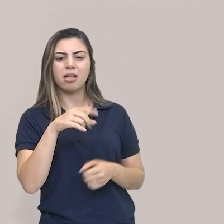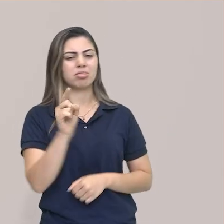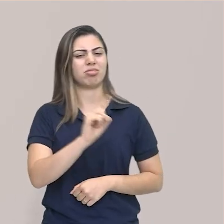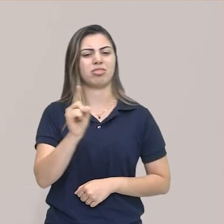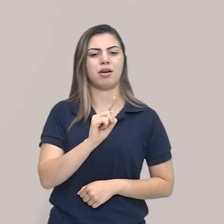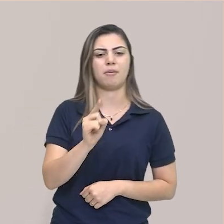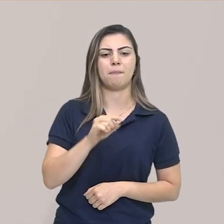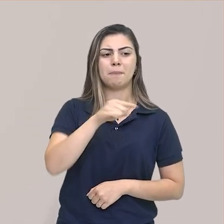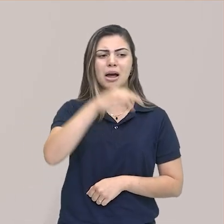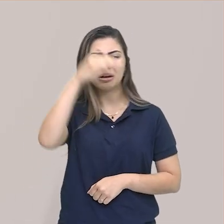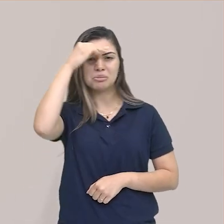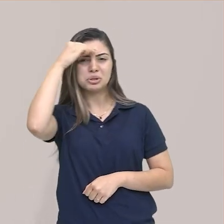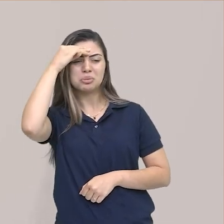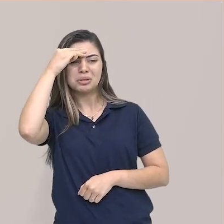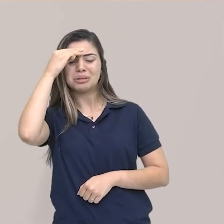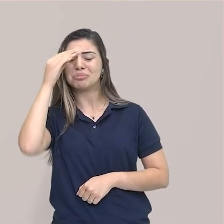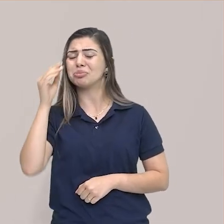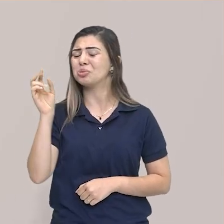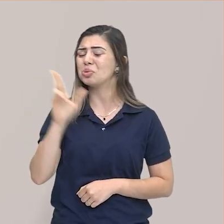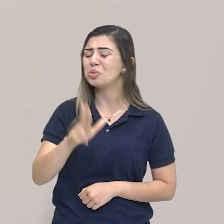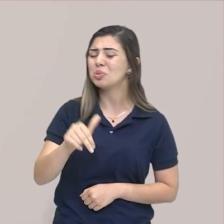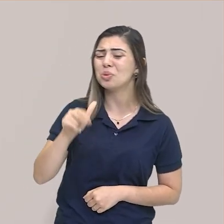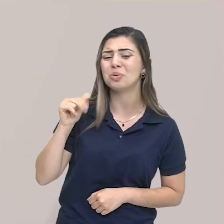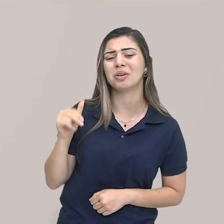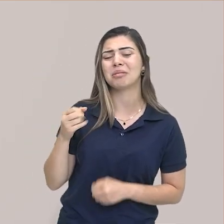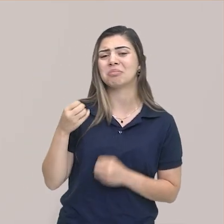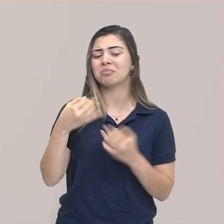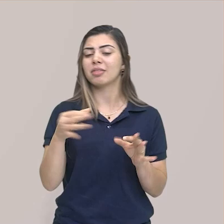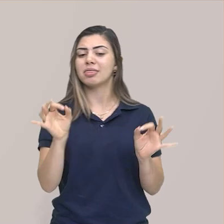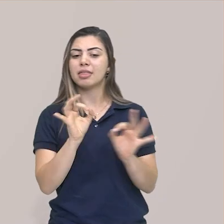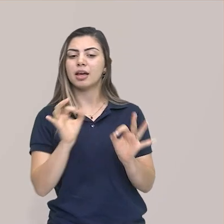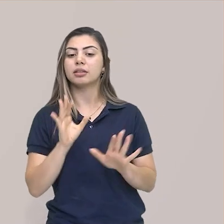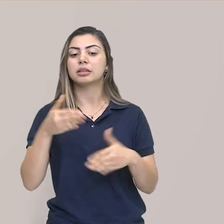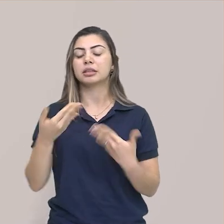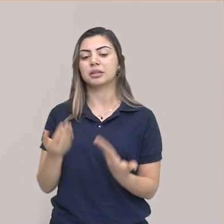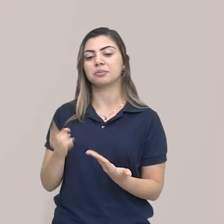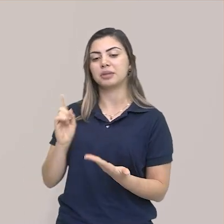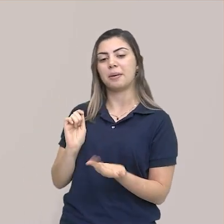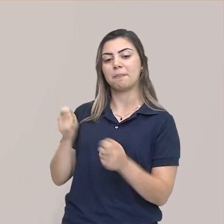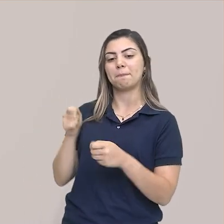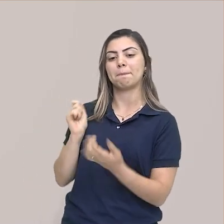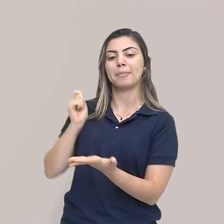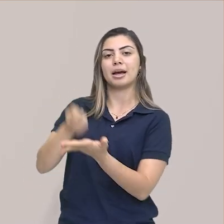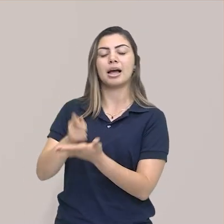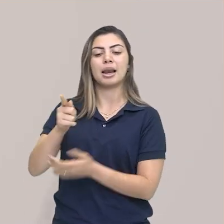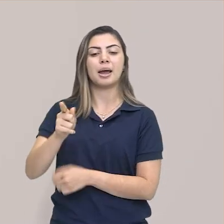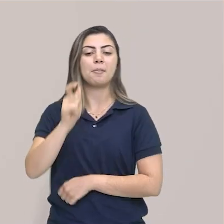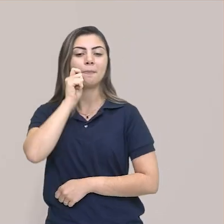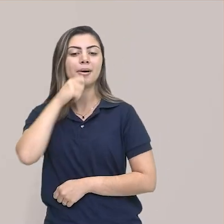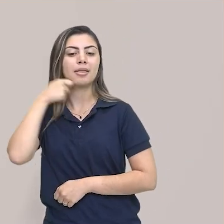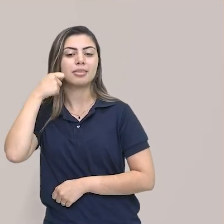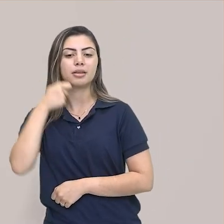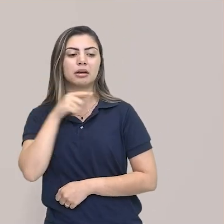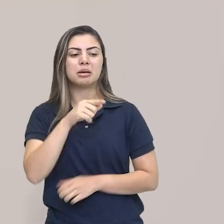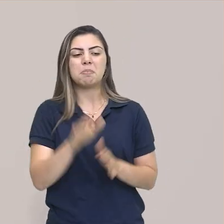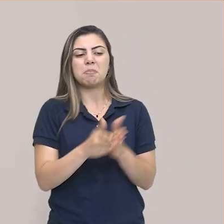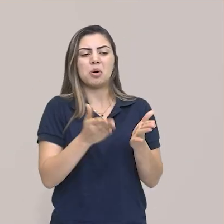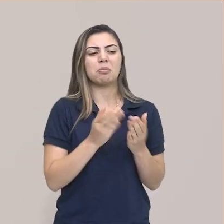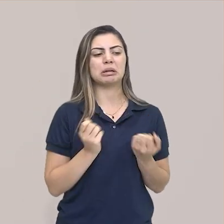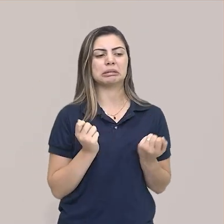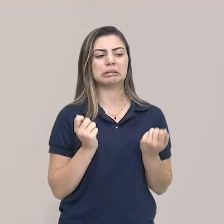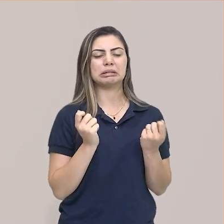Não. A meu sobrinho? Jamais. Será paga a conta do padeiro. Nada dou aos